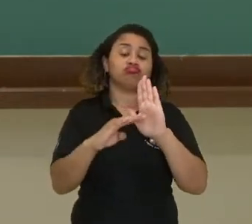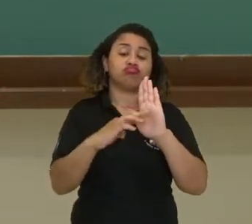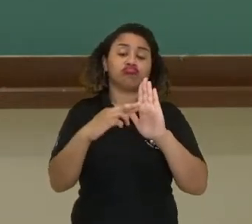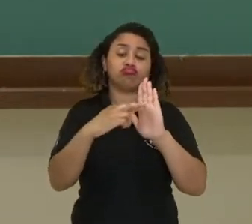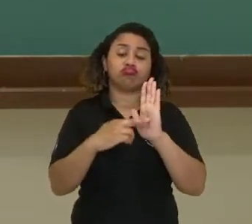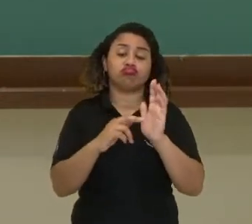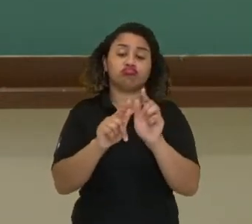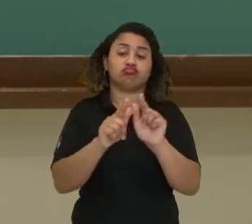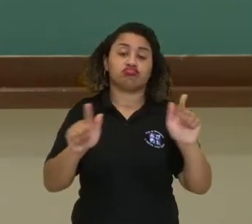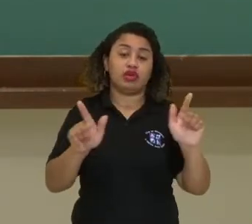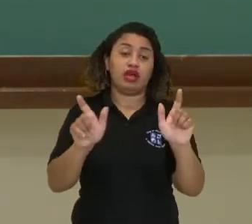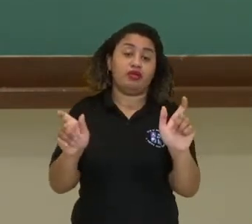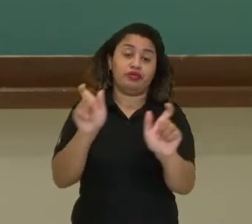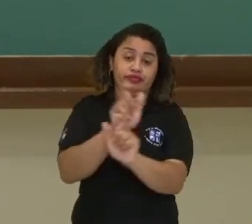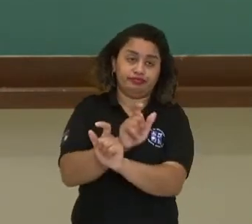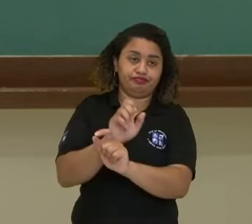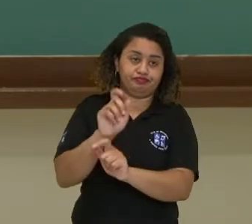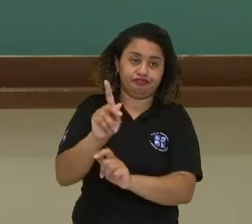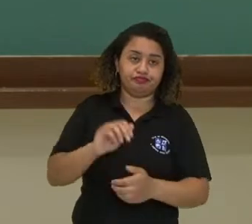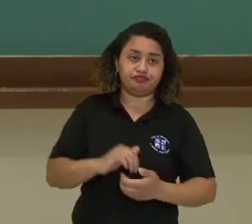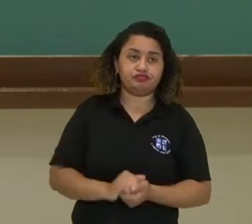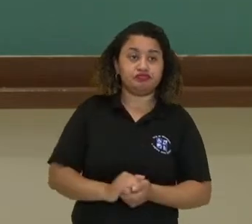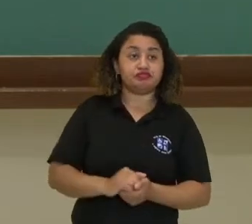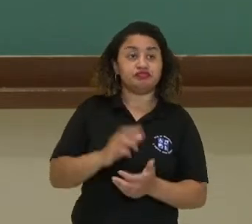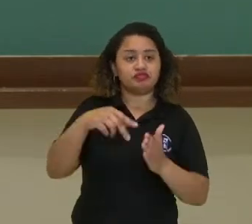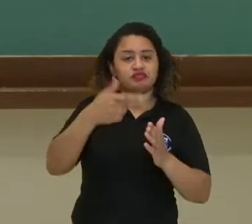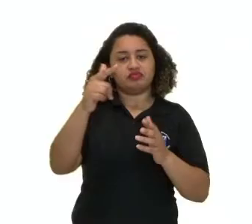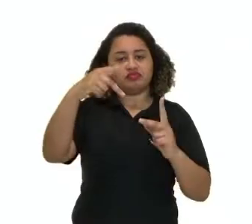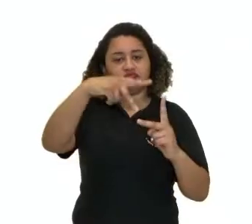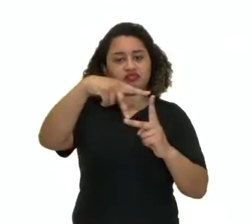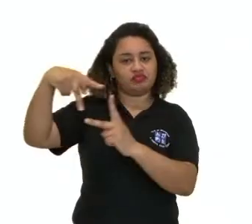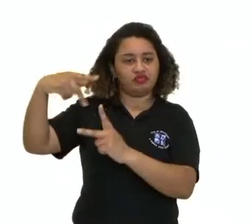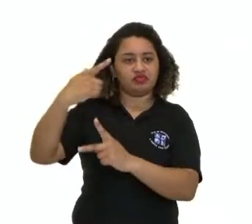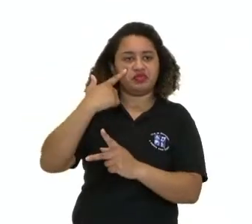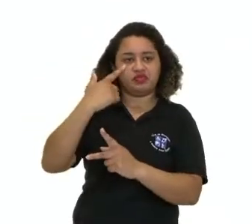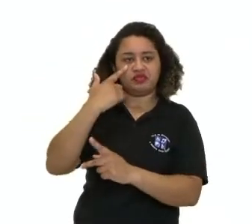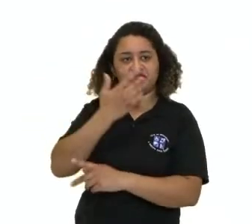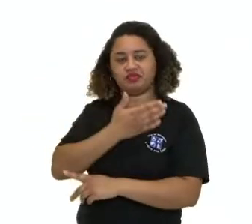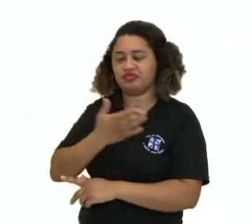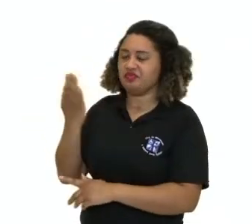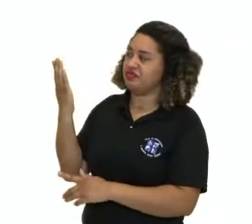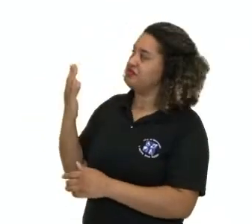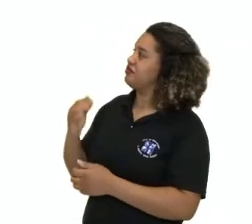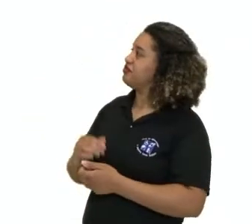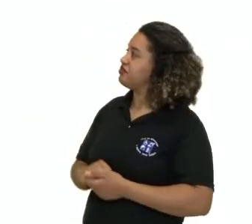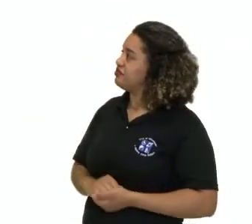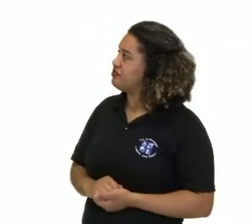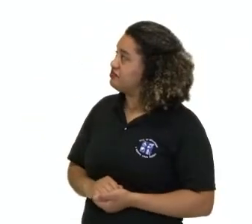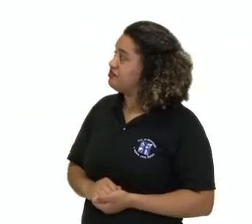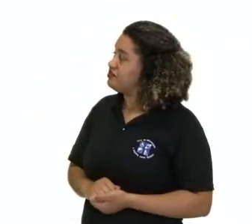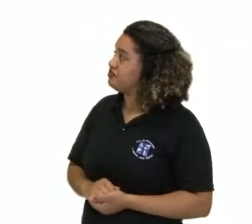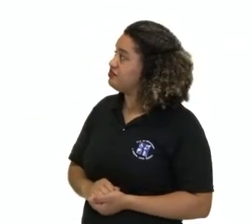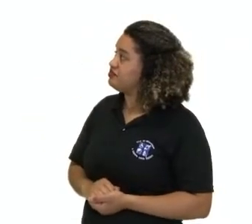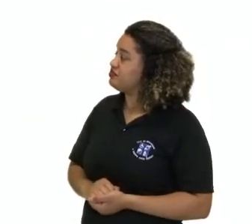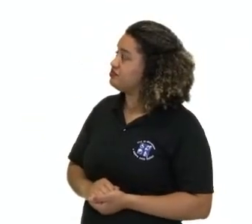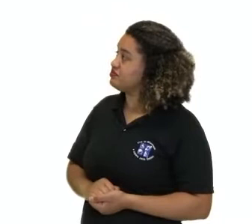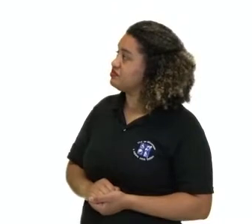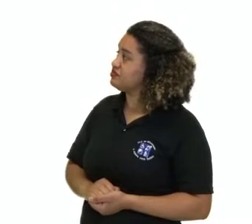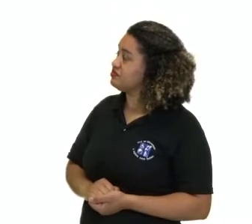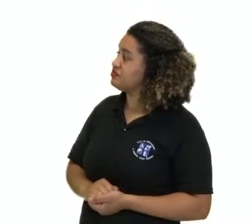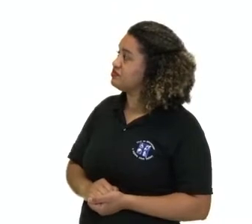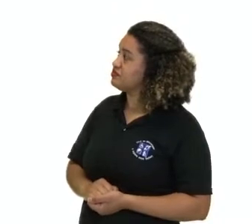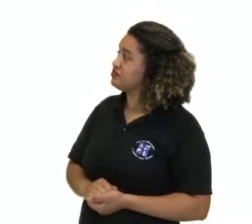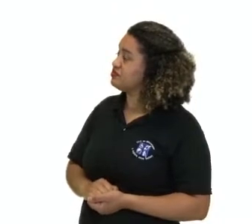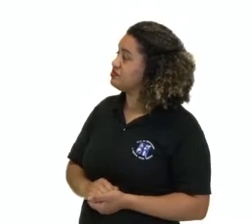que ser desculpe-me, tá? Vamos ler mais uma tirinha. Vou dar um presente para a mamãe como forma de